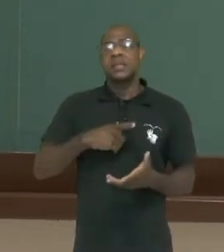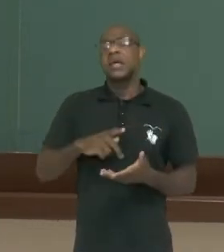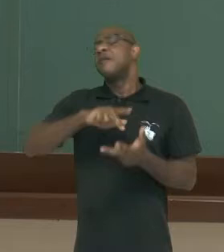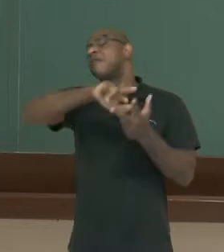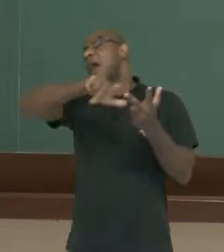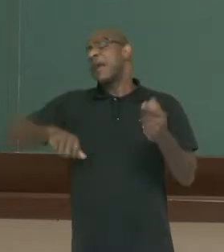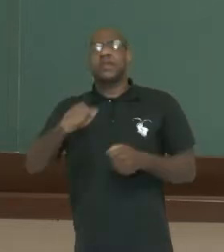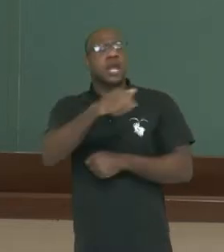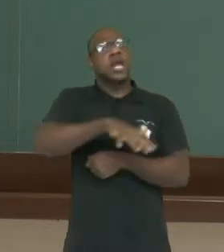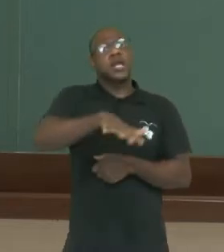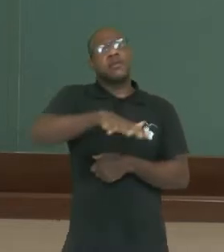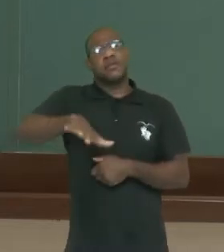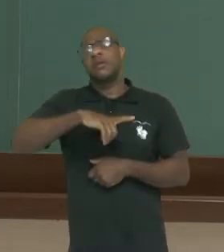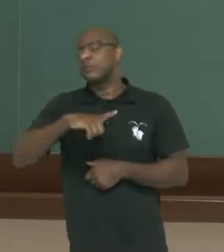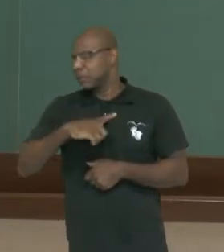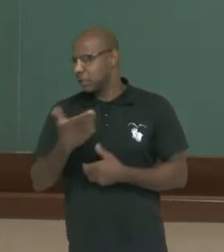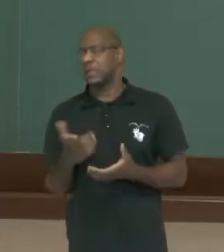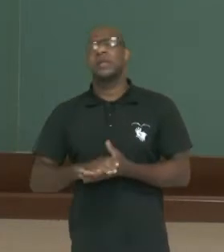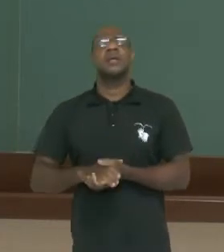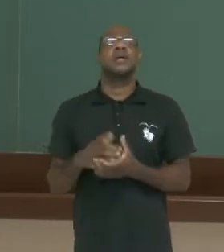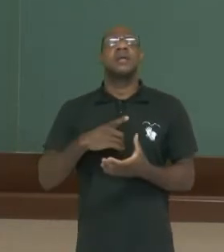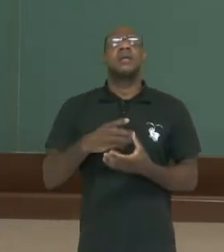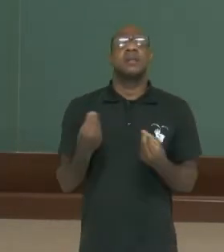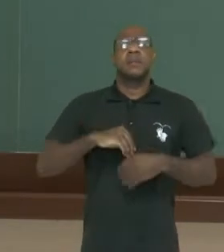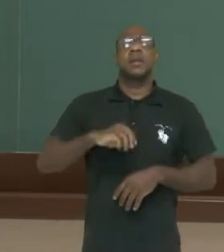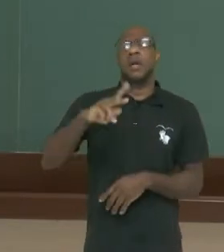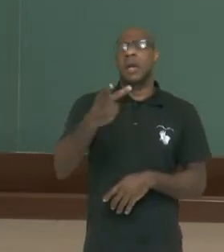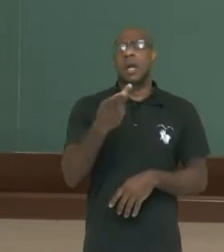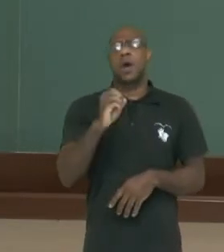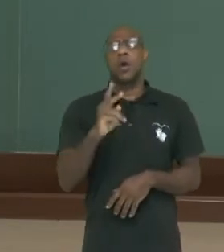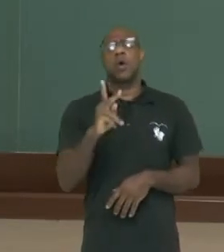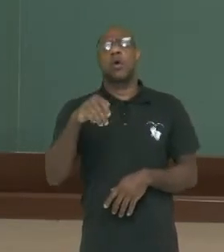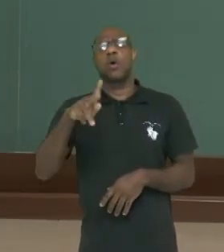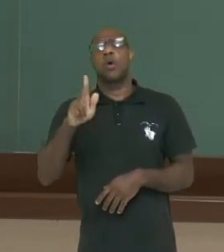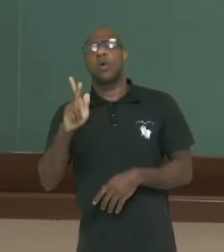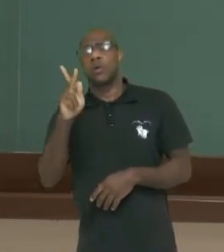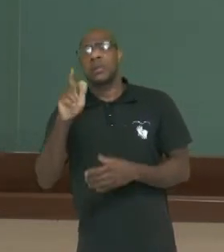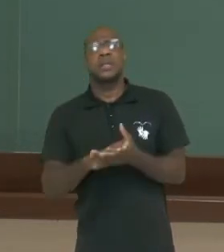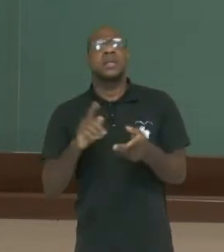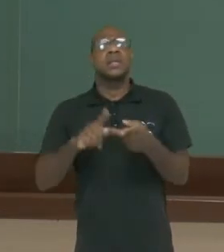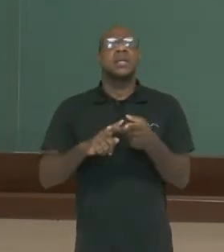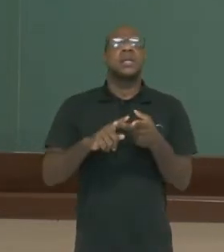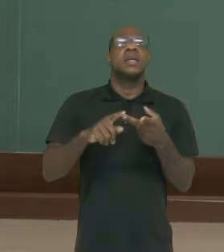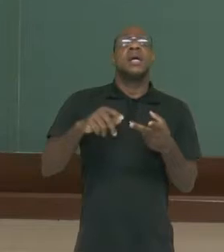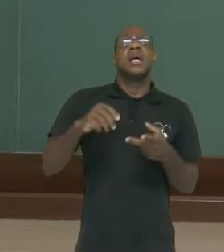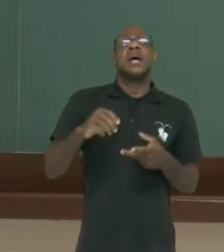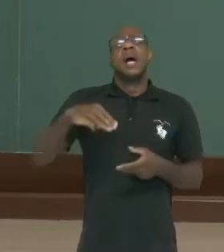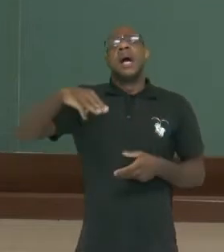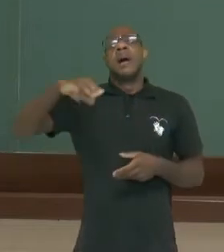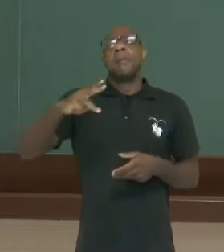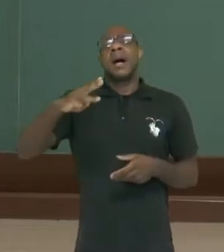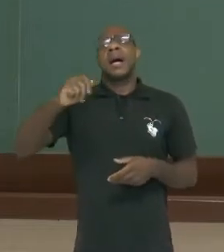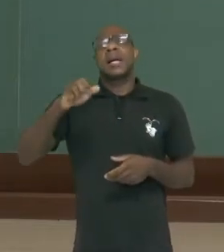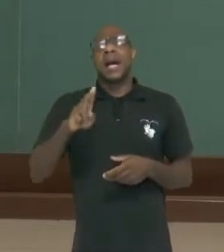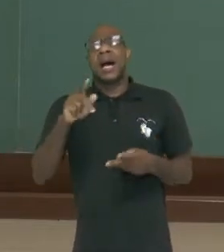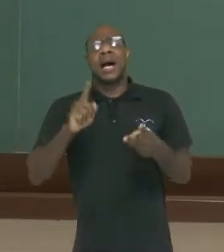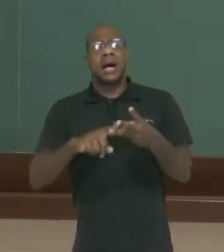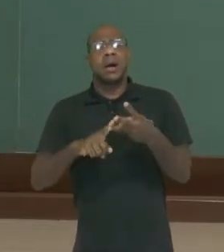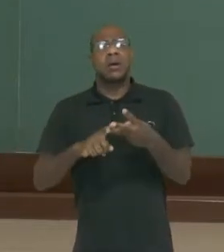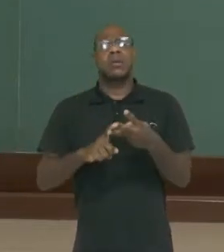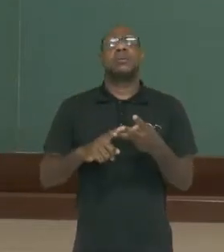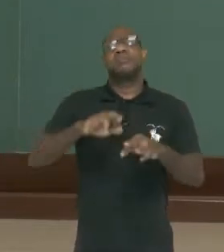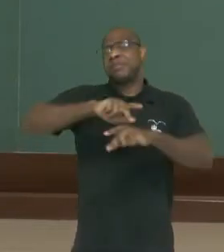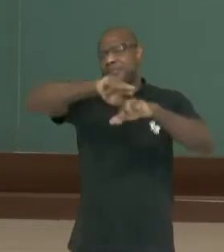várias regiões, nós podemos colocar Hong Kong, Macau, o Tibete e Taiwan como sendo os principais que nós vamos